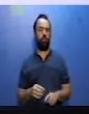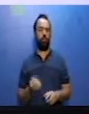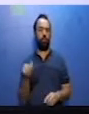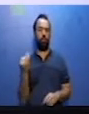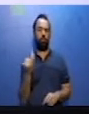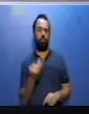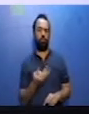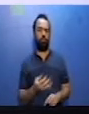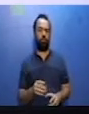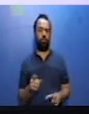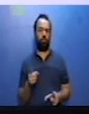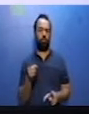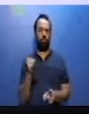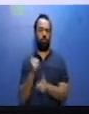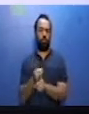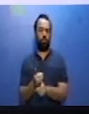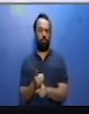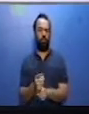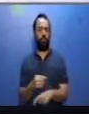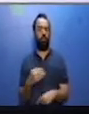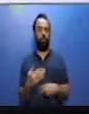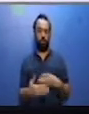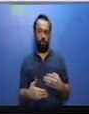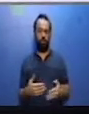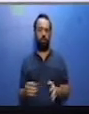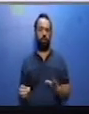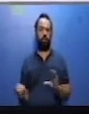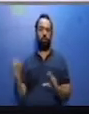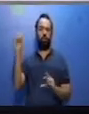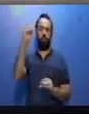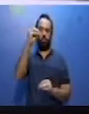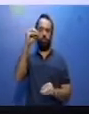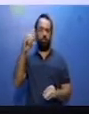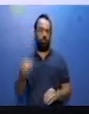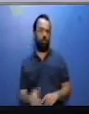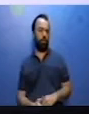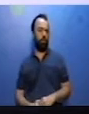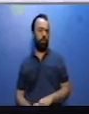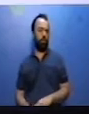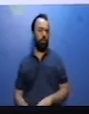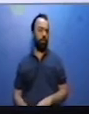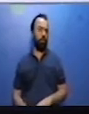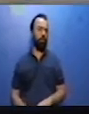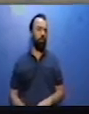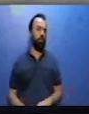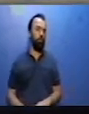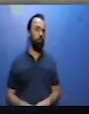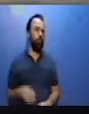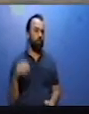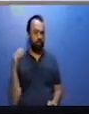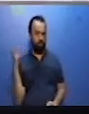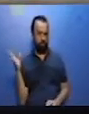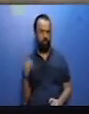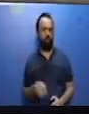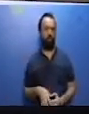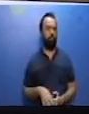tá certo e agora vamos para a parte práticas é o número